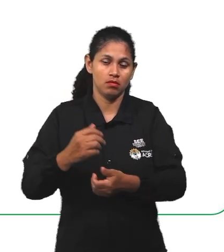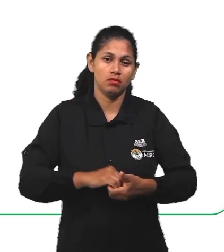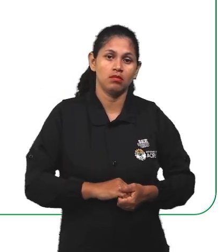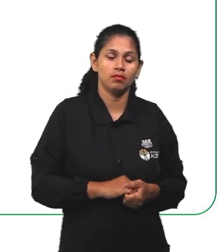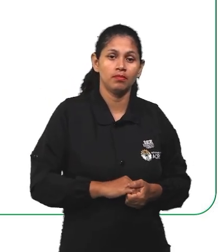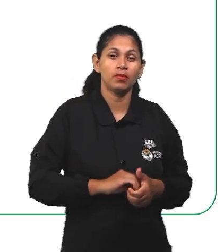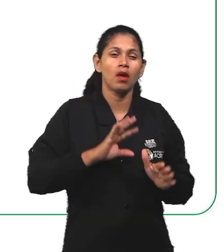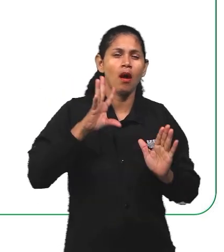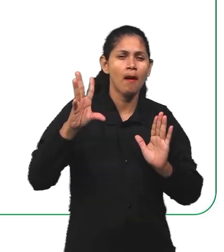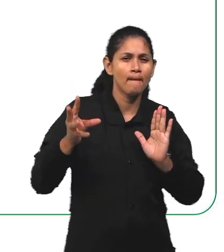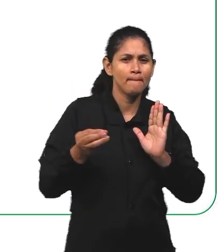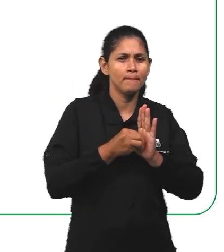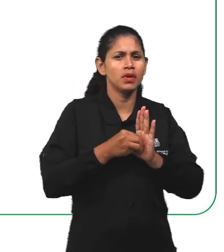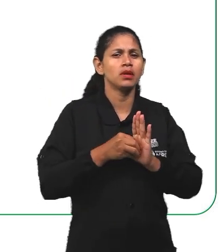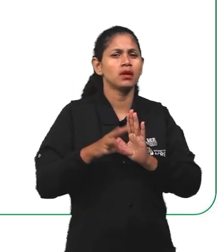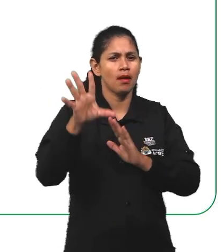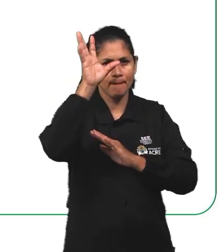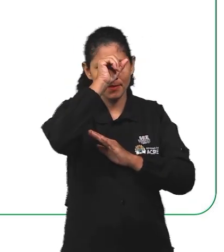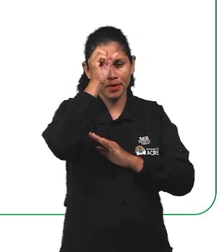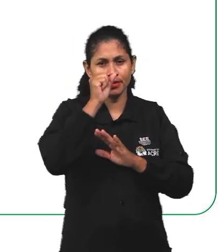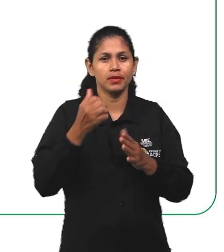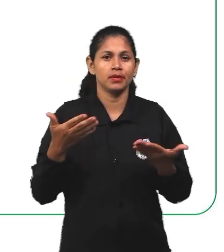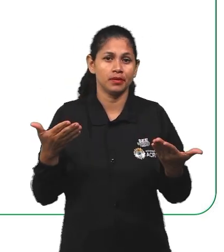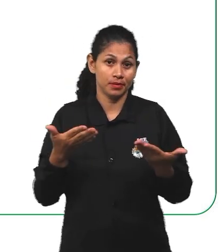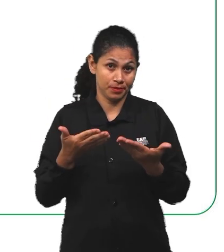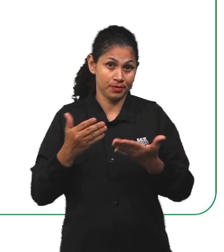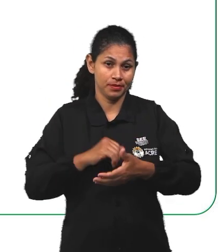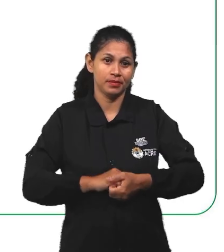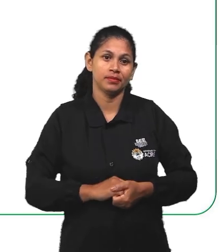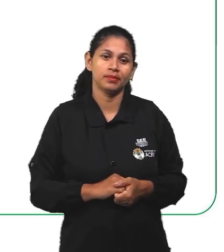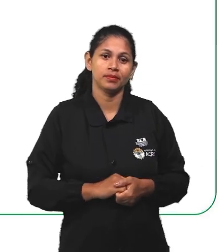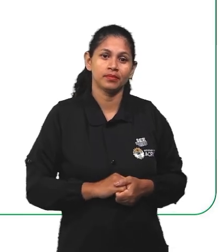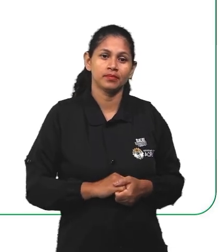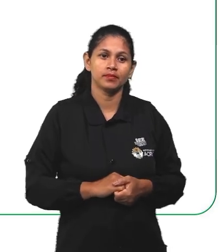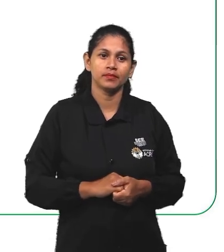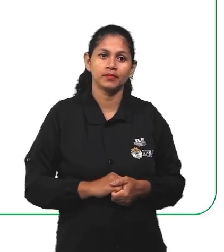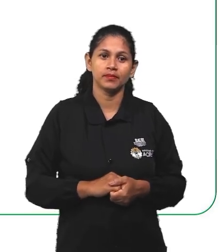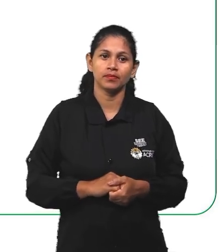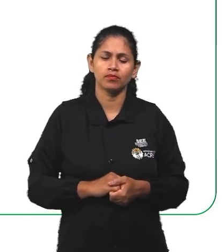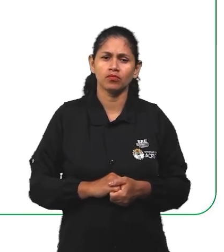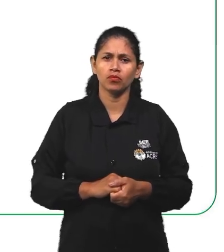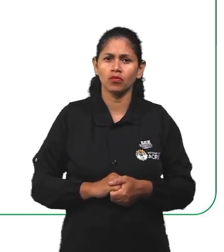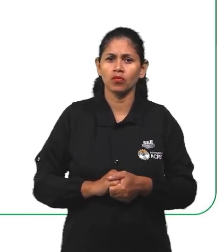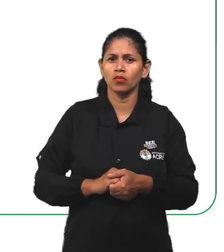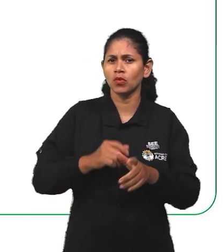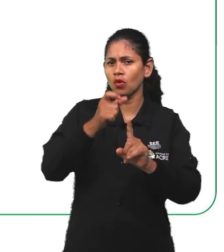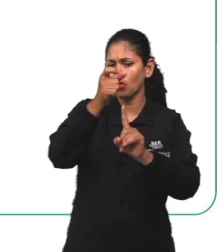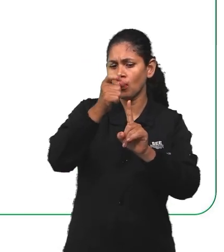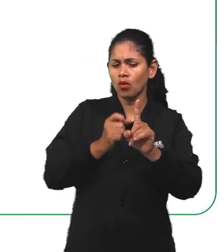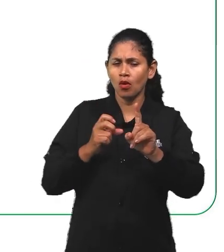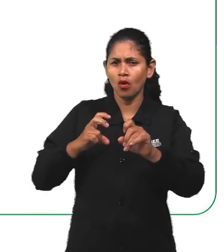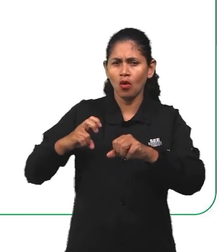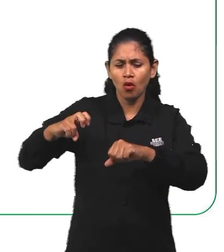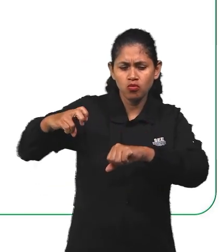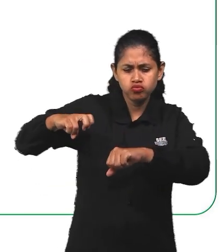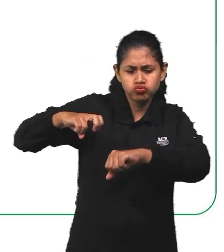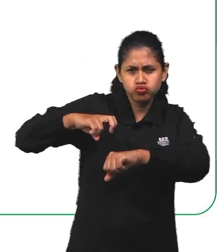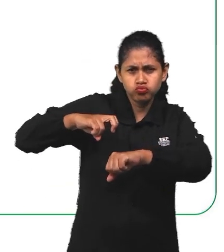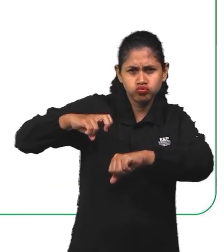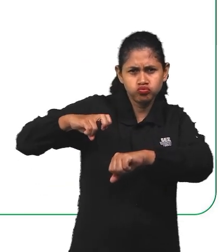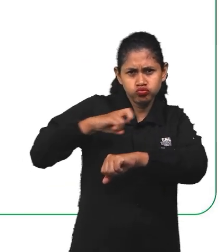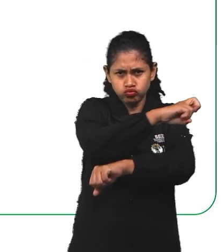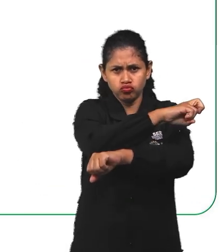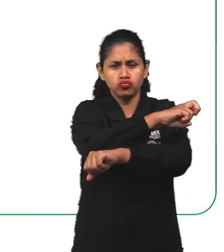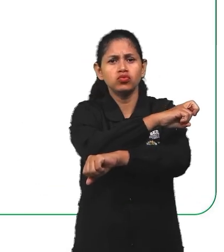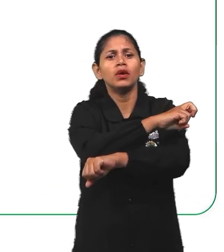que nós estamos aprendendo? Vamos ver um exemplo aqui. Um atleta de corrida percorre uma pista reta de